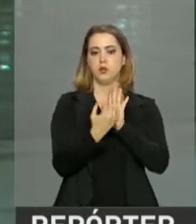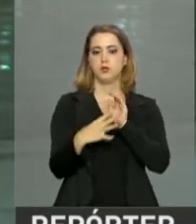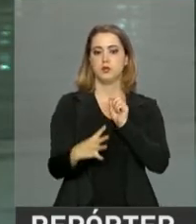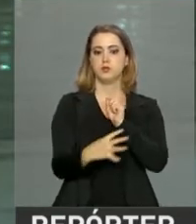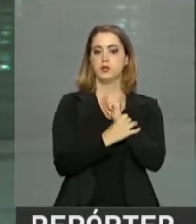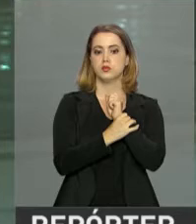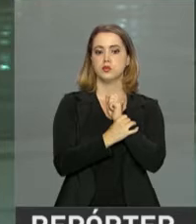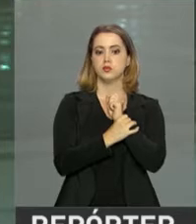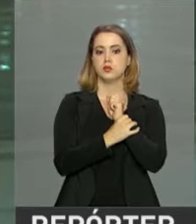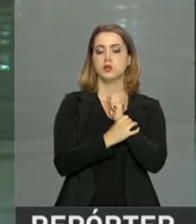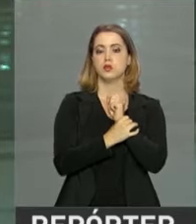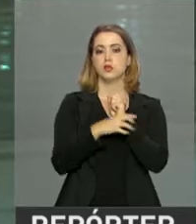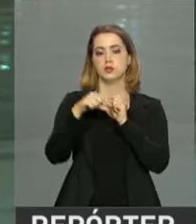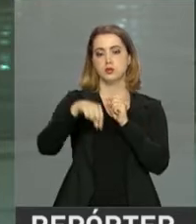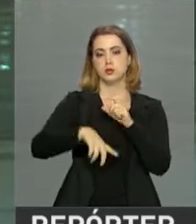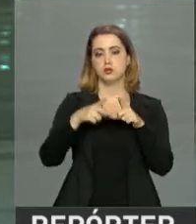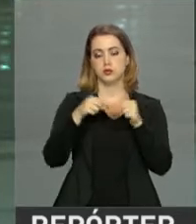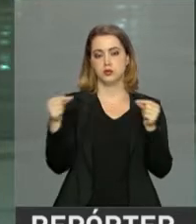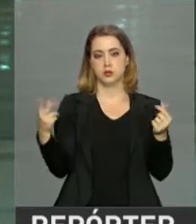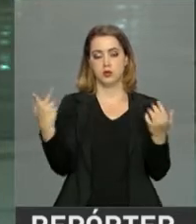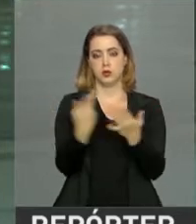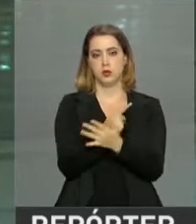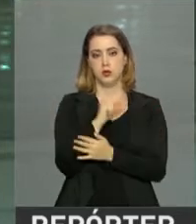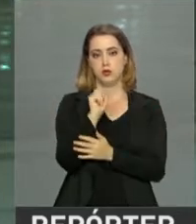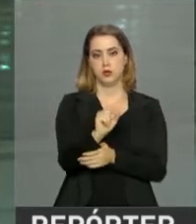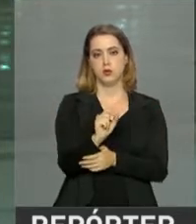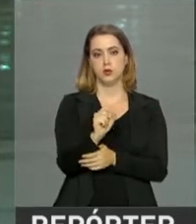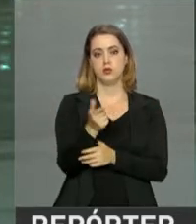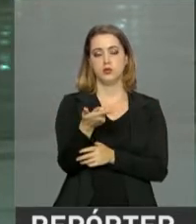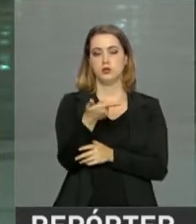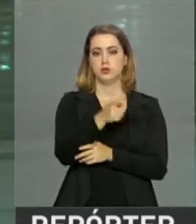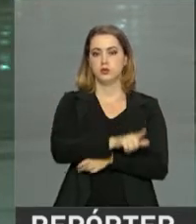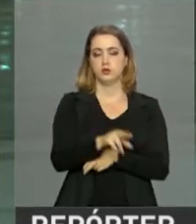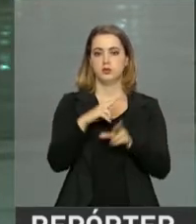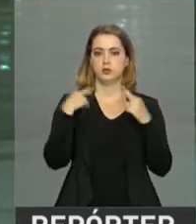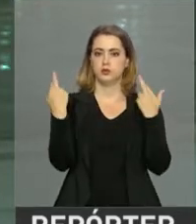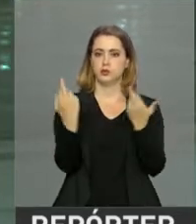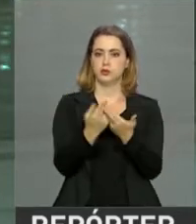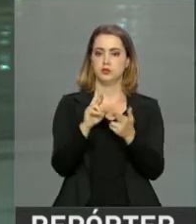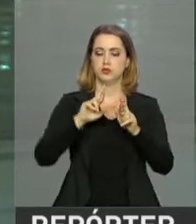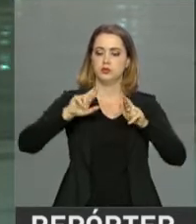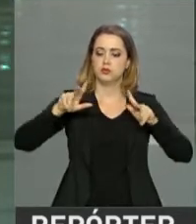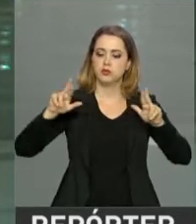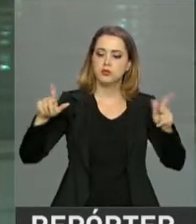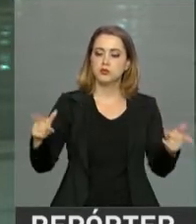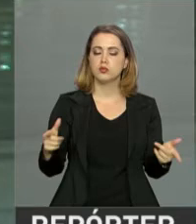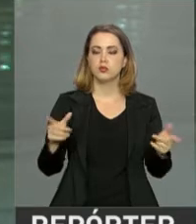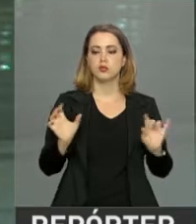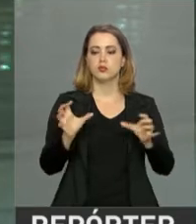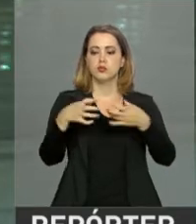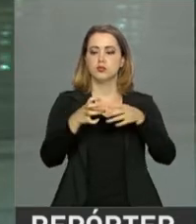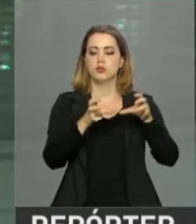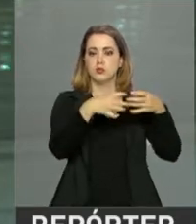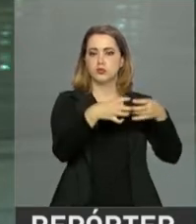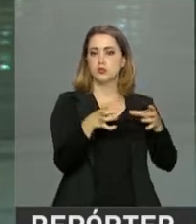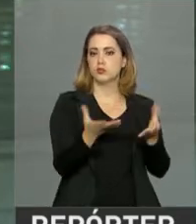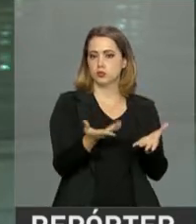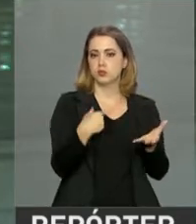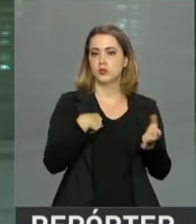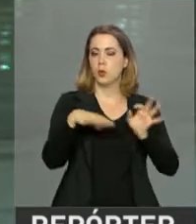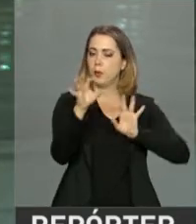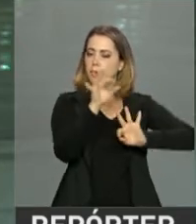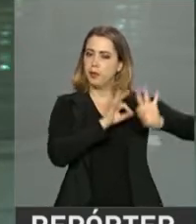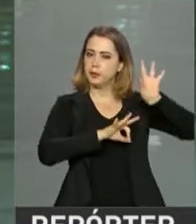pública aqui em brasília que vai ocorrer é mais uma reunião com diferentes atores que estão envolvidos na elaboração do